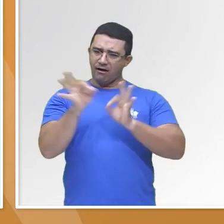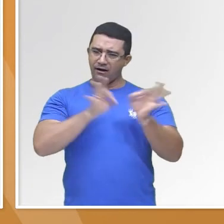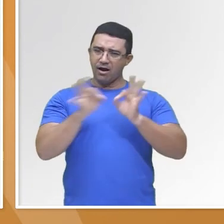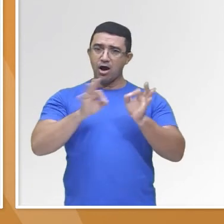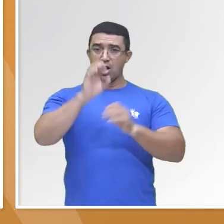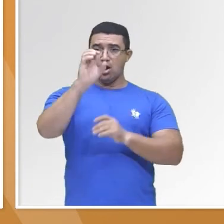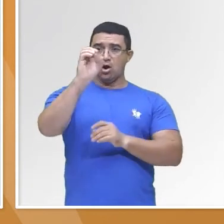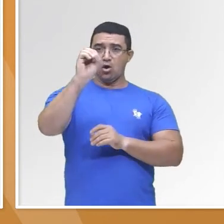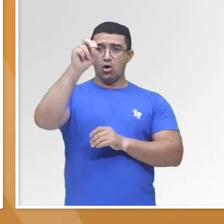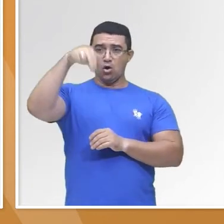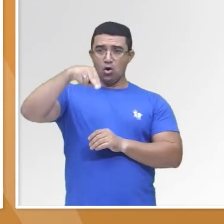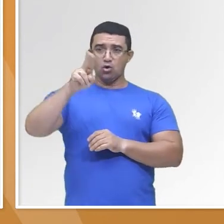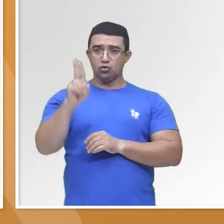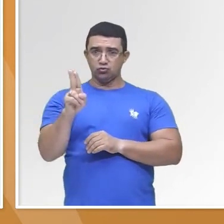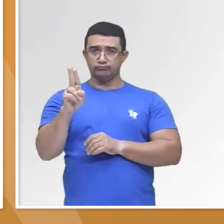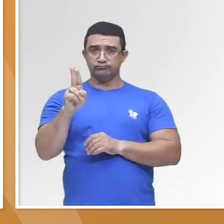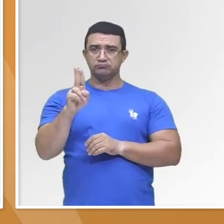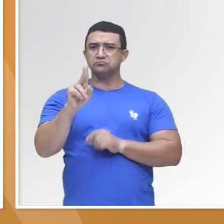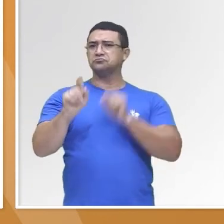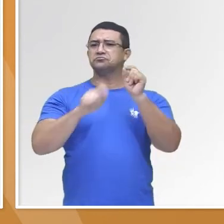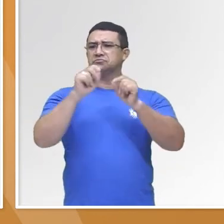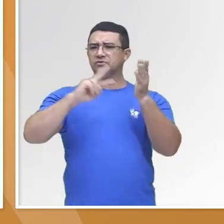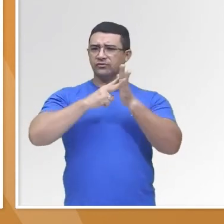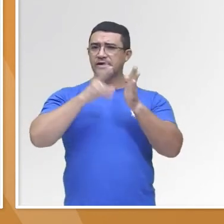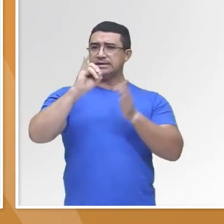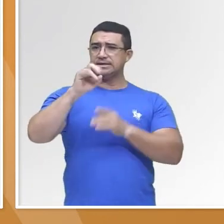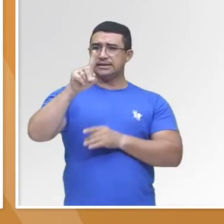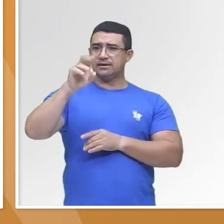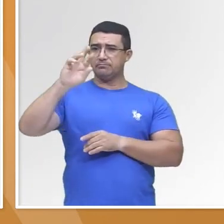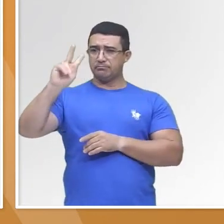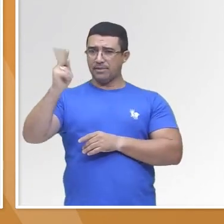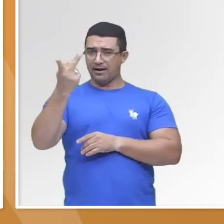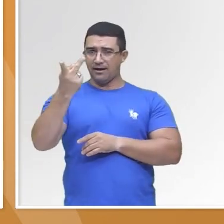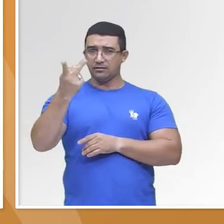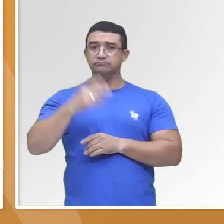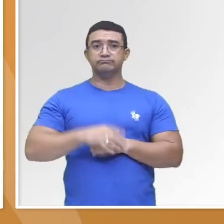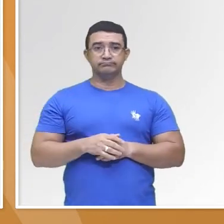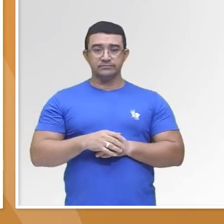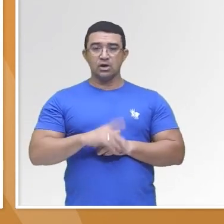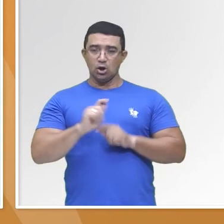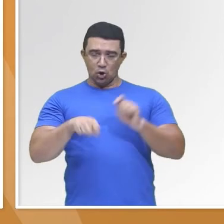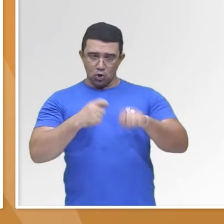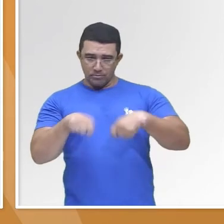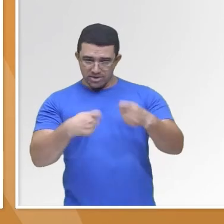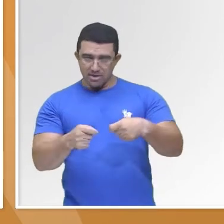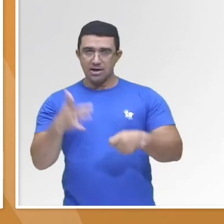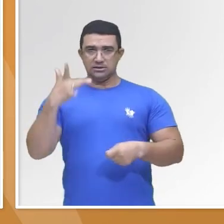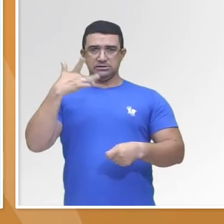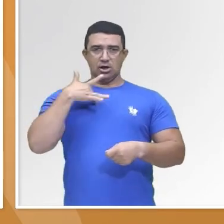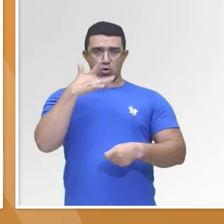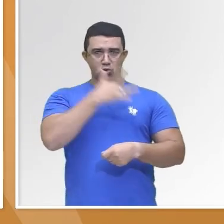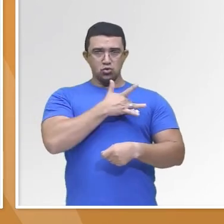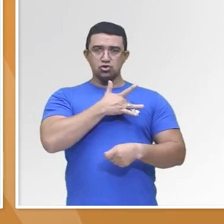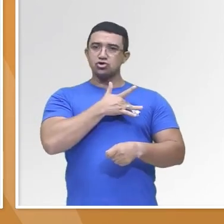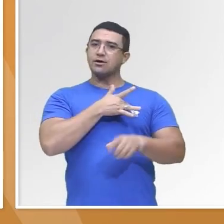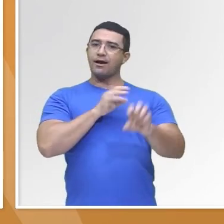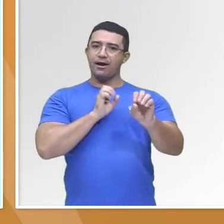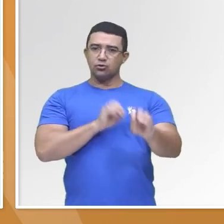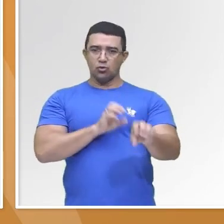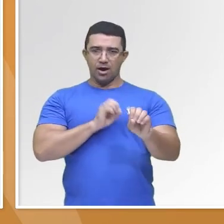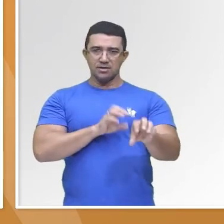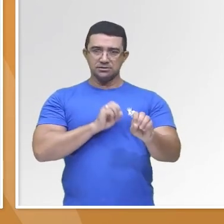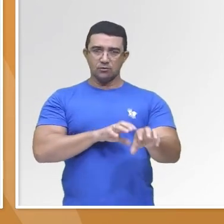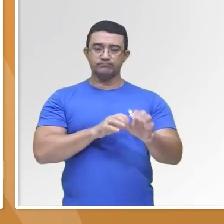consideração 3 fatores aí, olha só: economia, saúde e educação. Essa escala